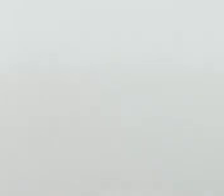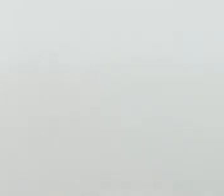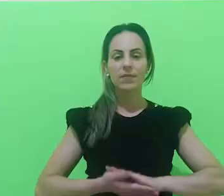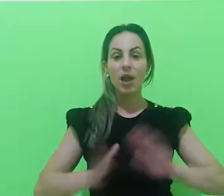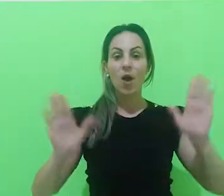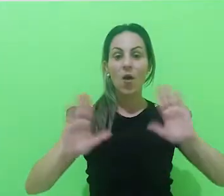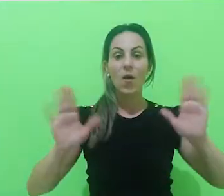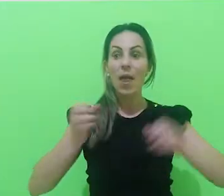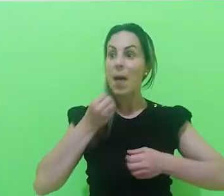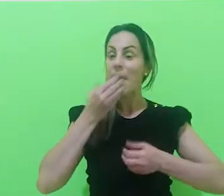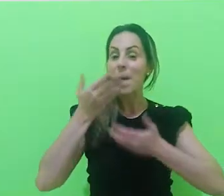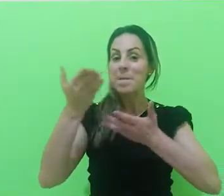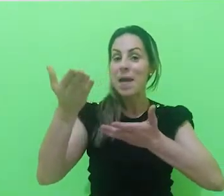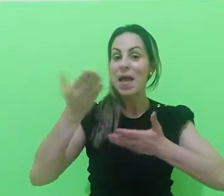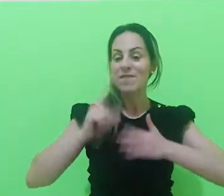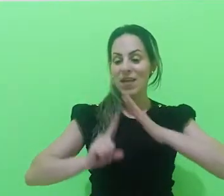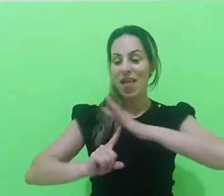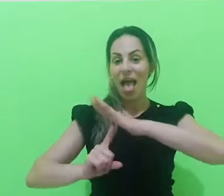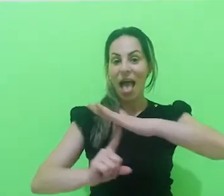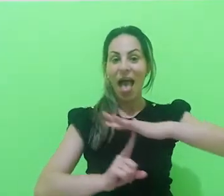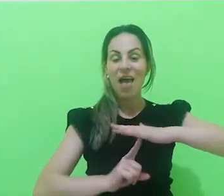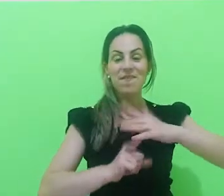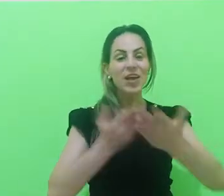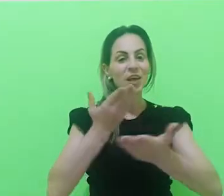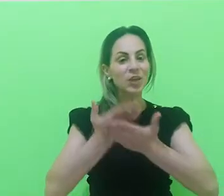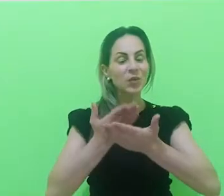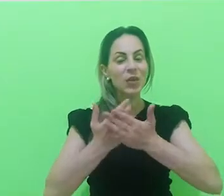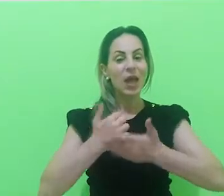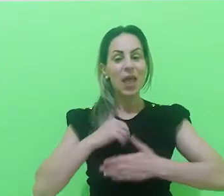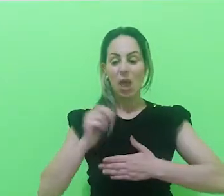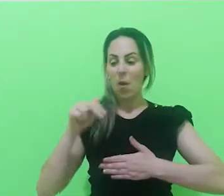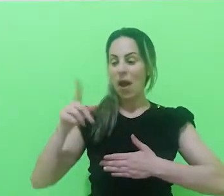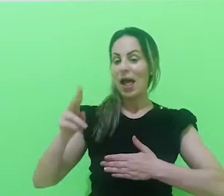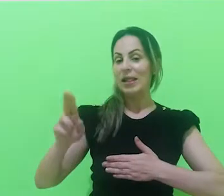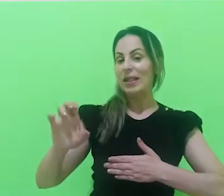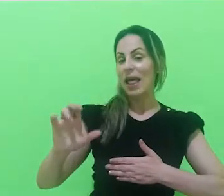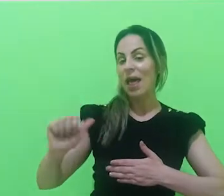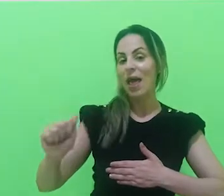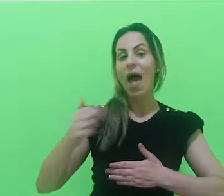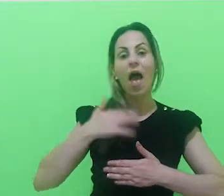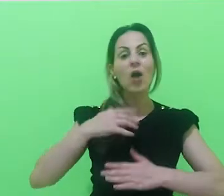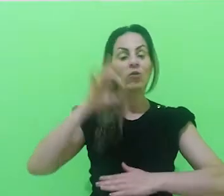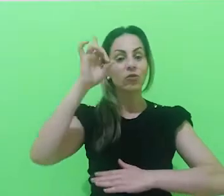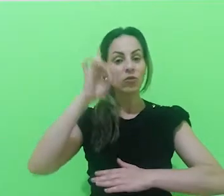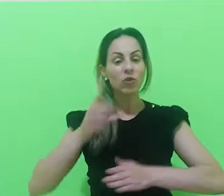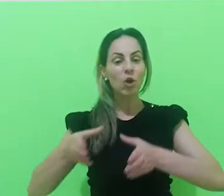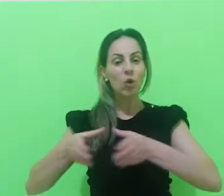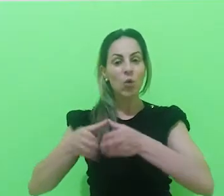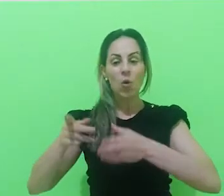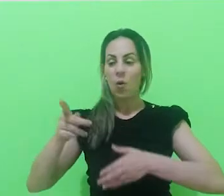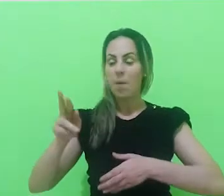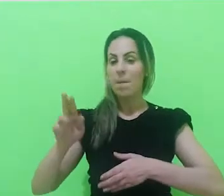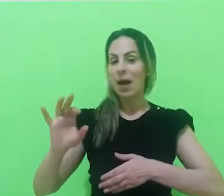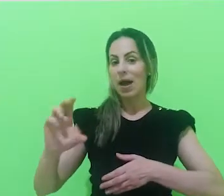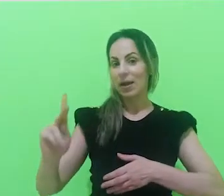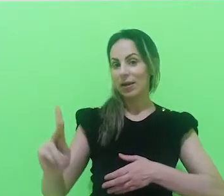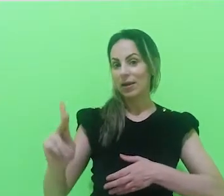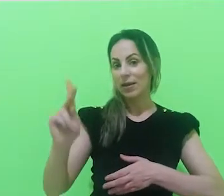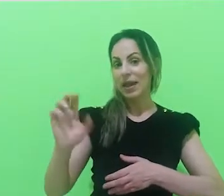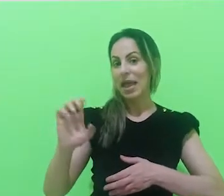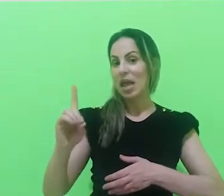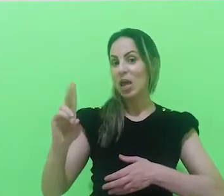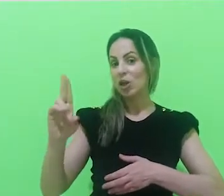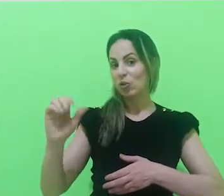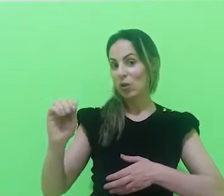Olá, seja bem-vindo à Feira do Estudante e eu, Andréa Neres, que sou diretora do grupo Park Education, vim aqui trazer